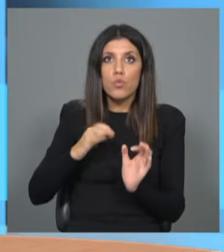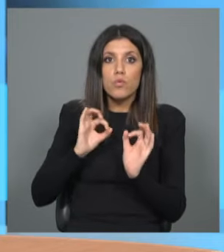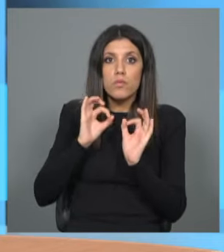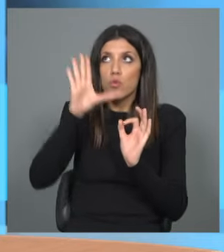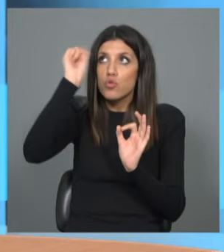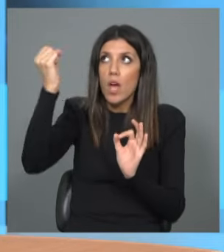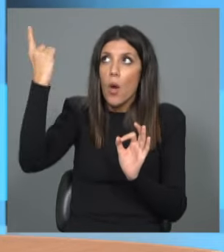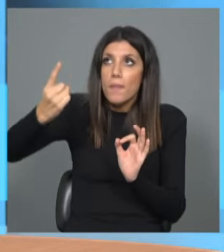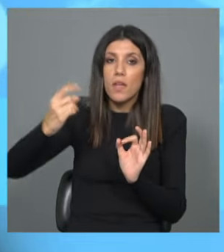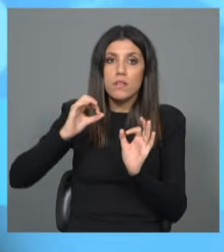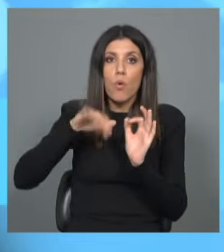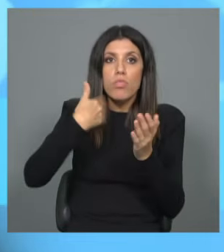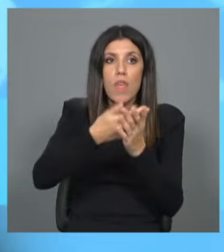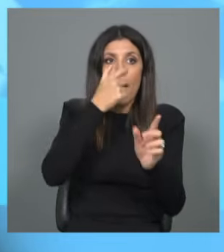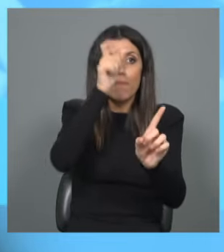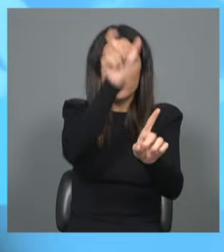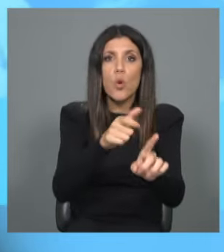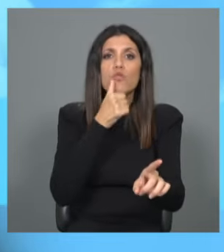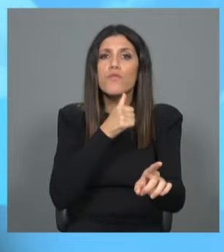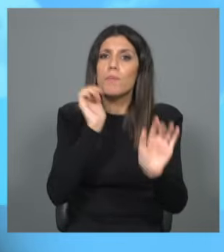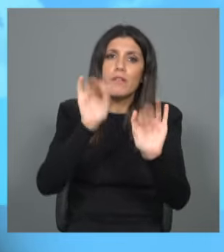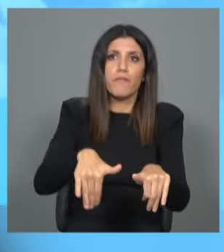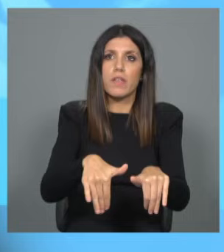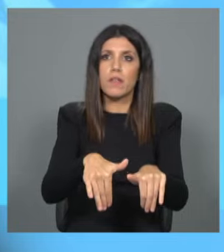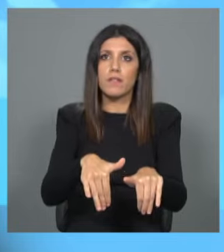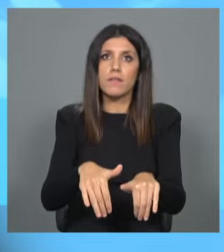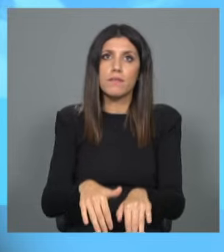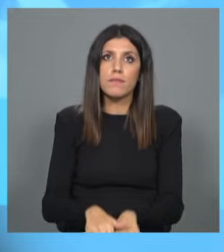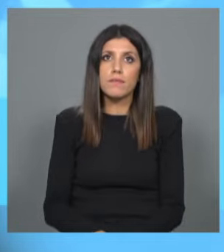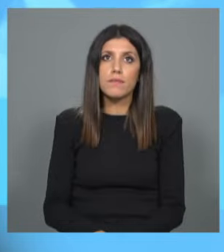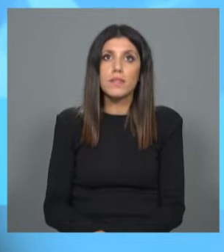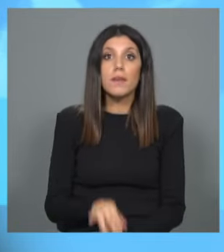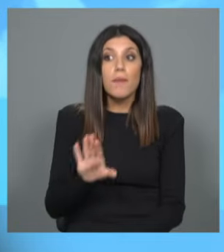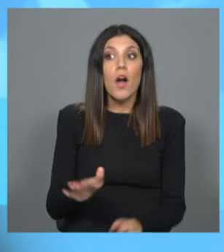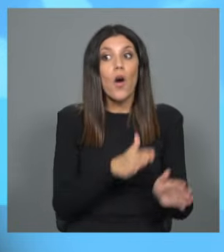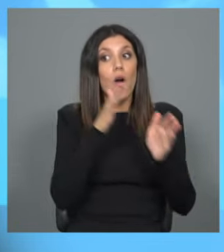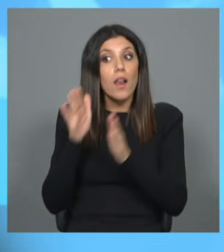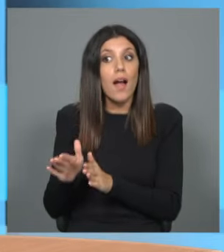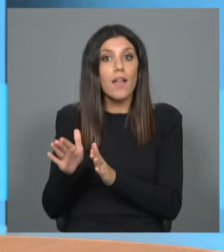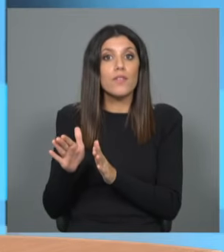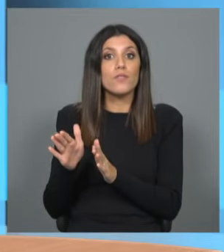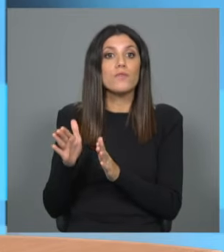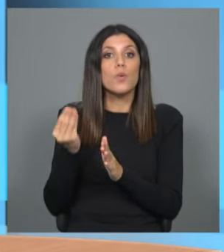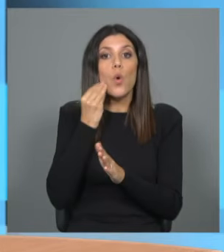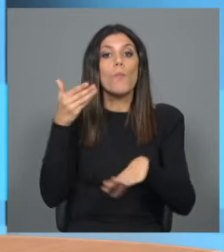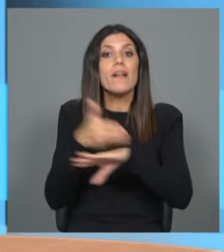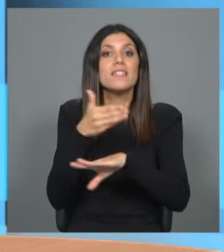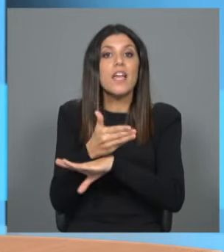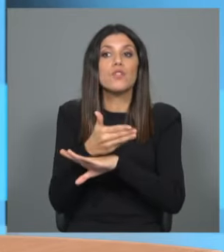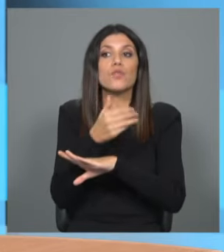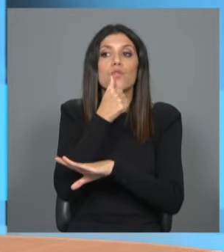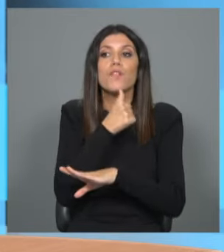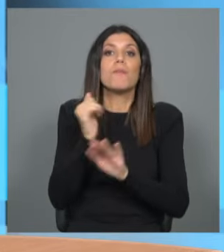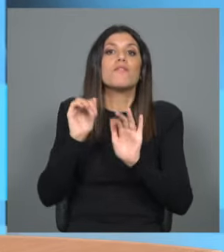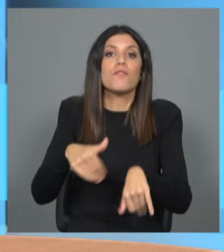Estado. Mas clinicamente é uma possibilidade e depois falta essa outra parte da sociedade e do Estado de criar... Garantir esse acesso.